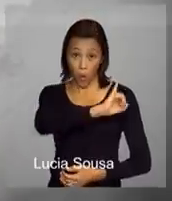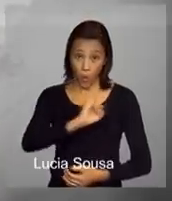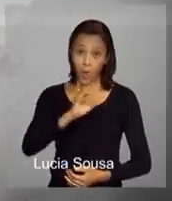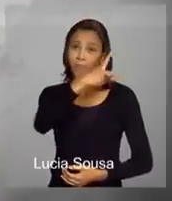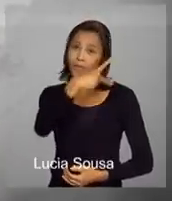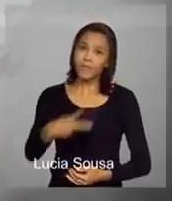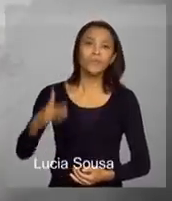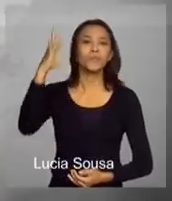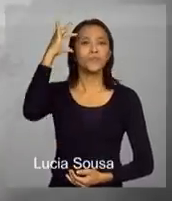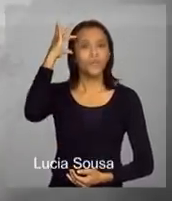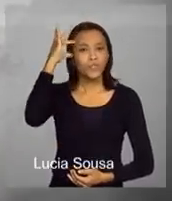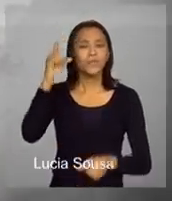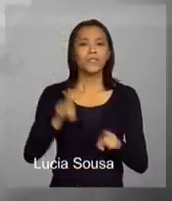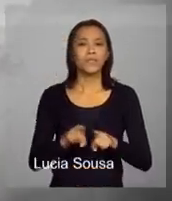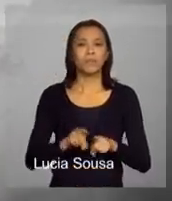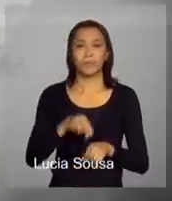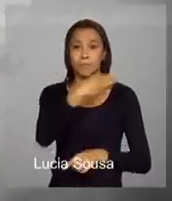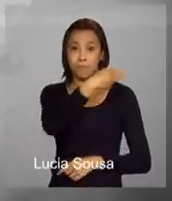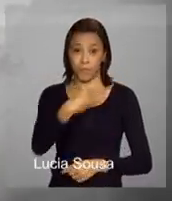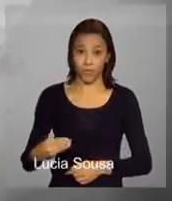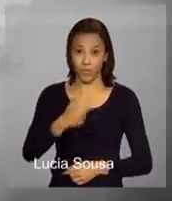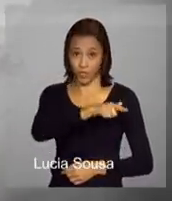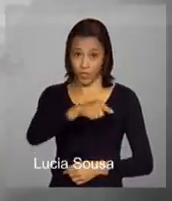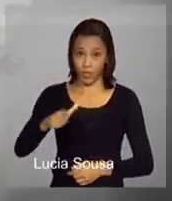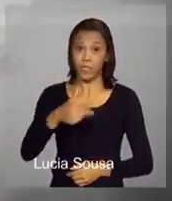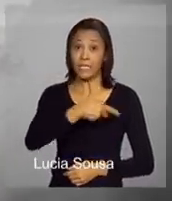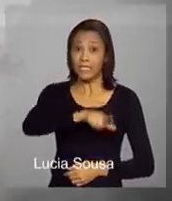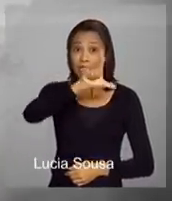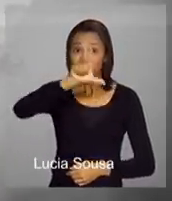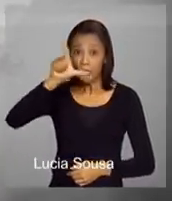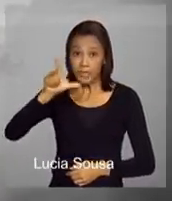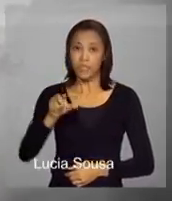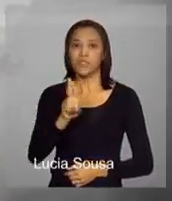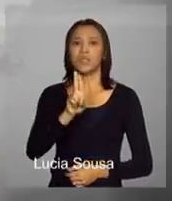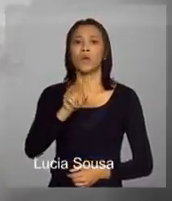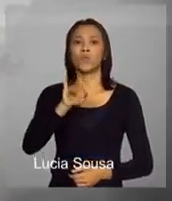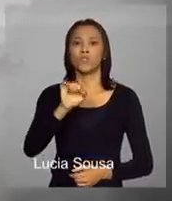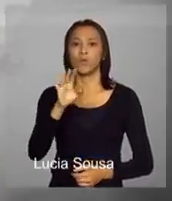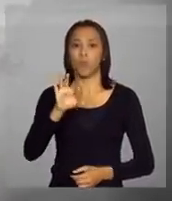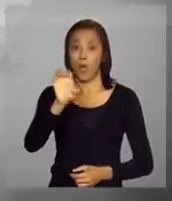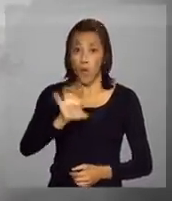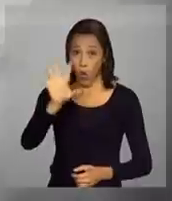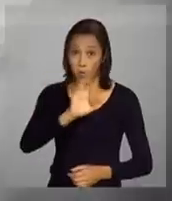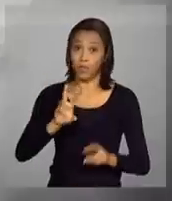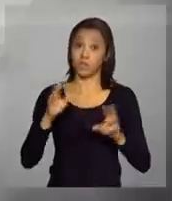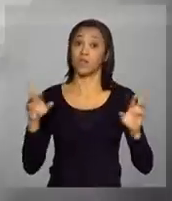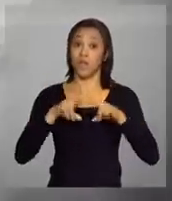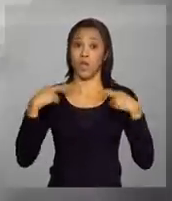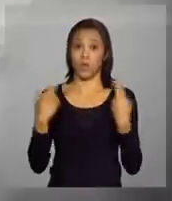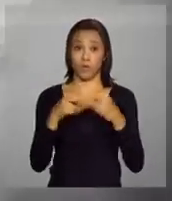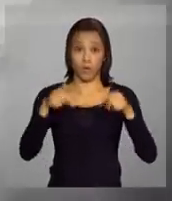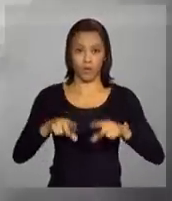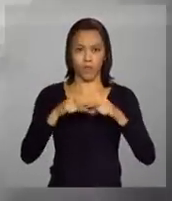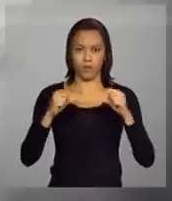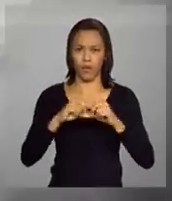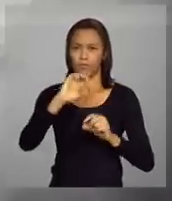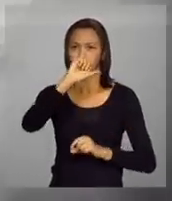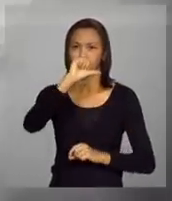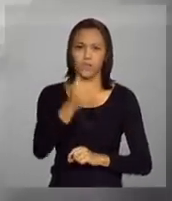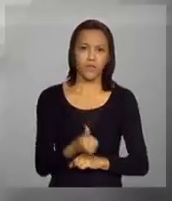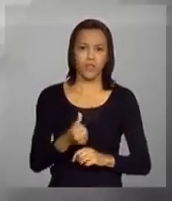Olá, a presidenta Dilma Rousseff, ministros e líderes da União Europeia se reuniram em Brasília durante a sexta